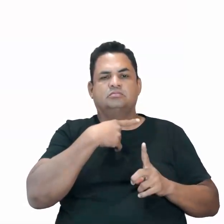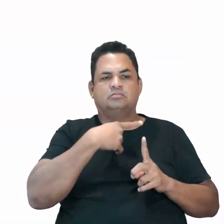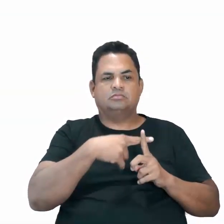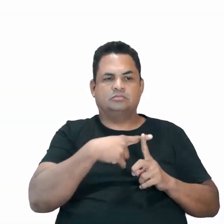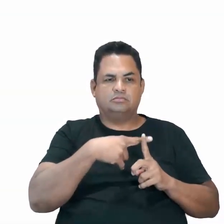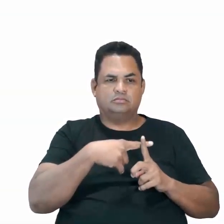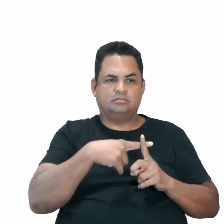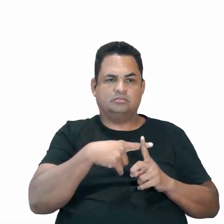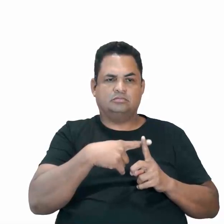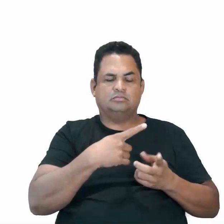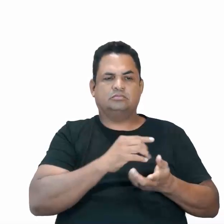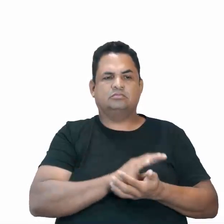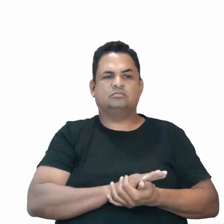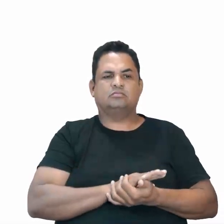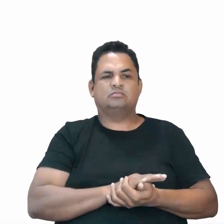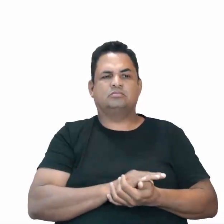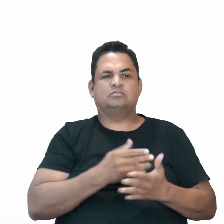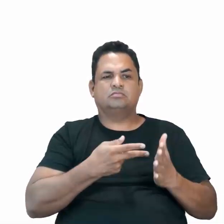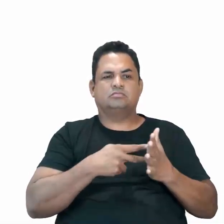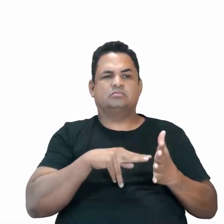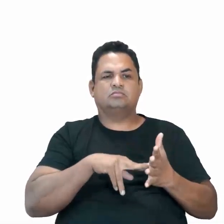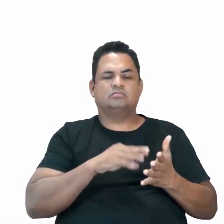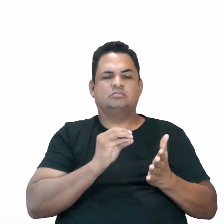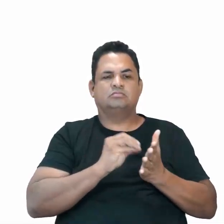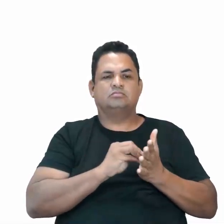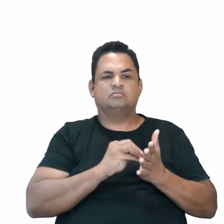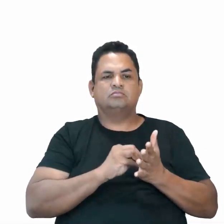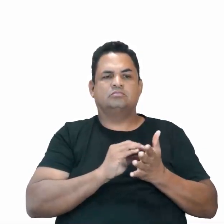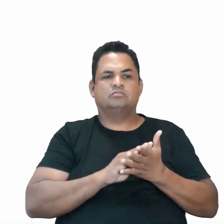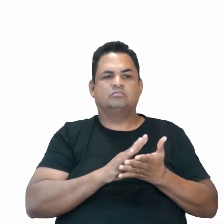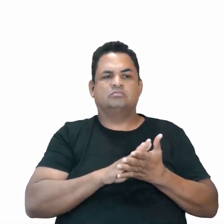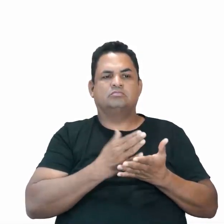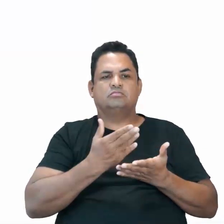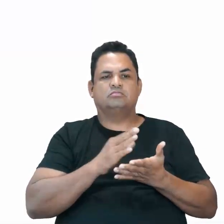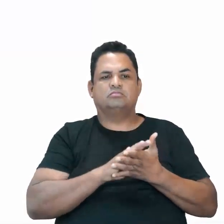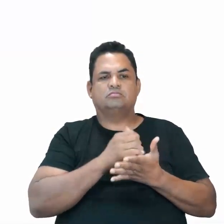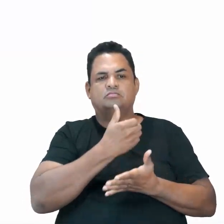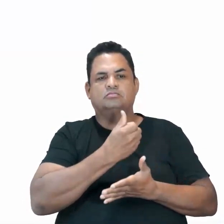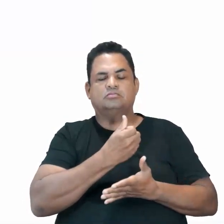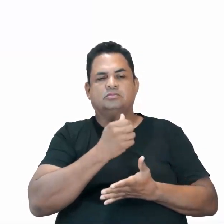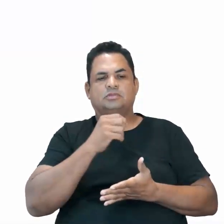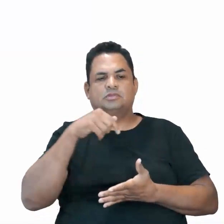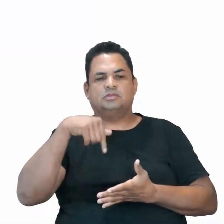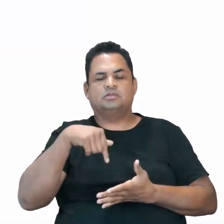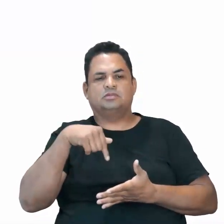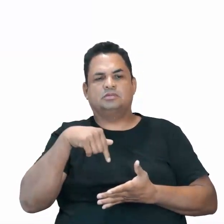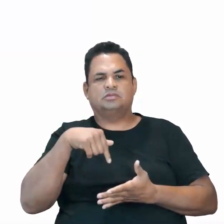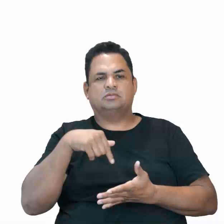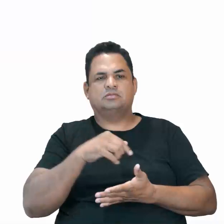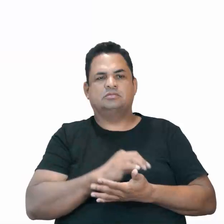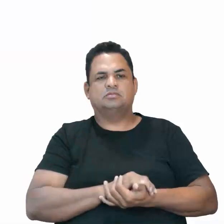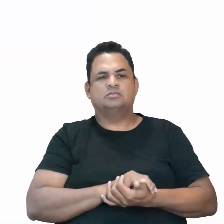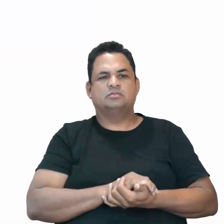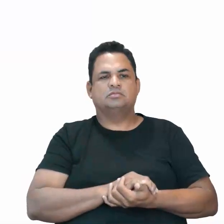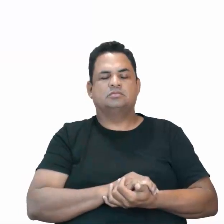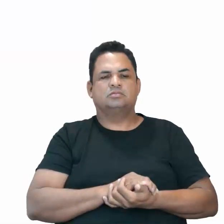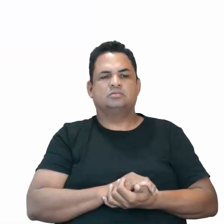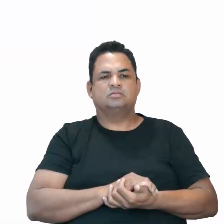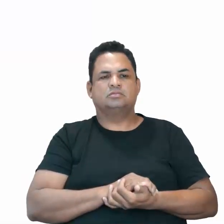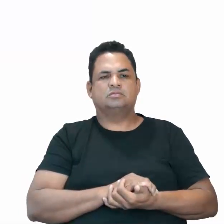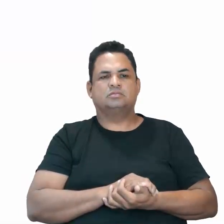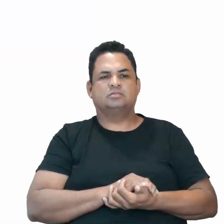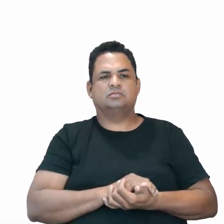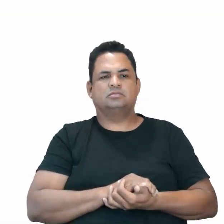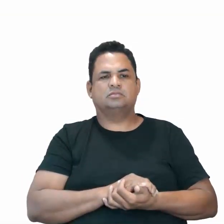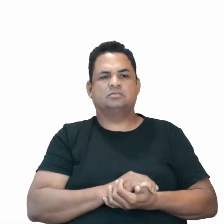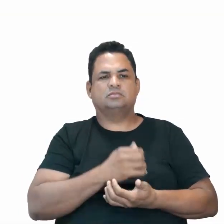carga positiva, significa que está faltando elétrons, de módulo igual a 6Q. Vocês vão ver que a gente vai chamar muito assim, né? 6 cargas. Porque